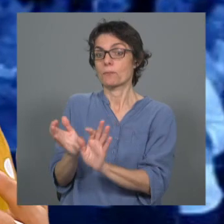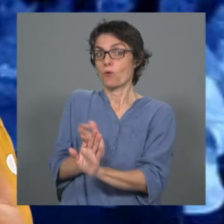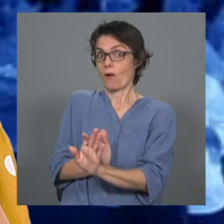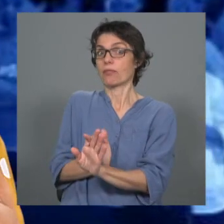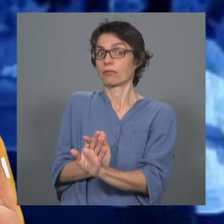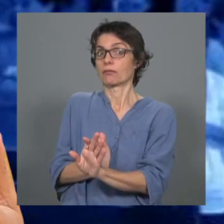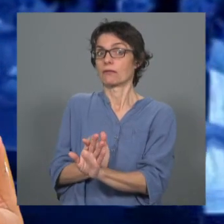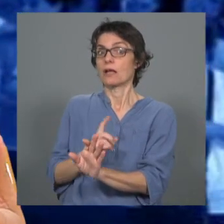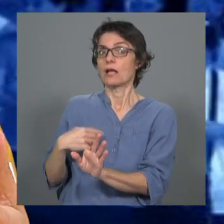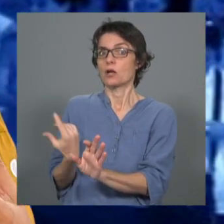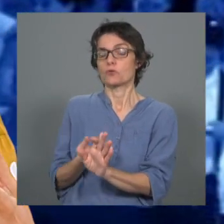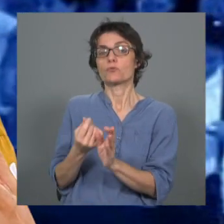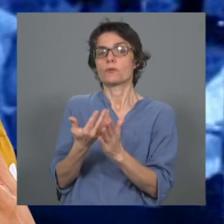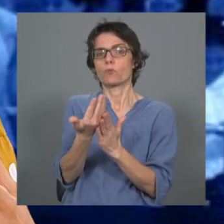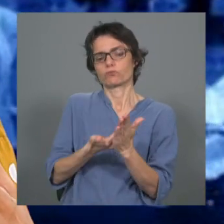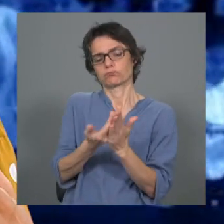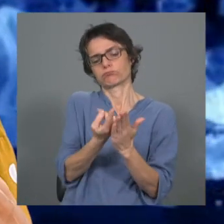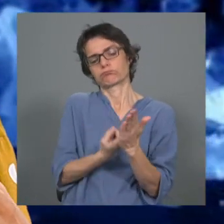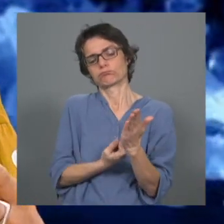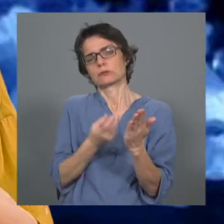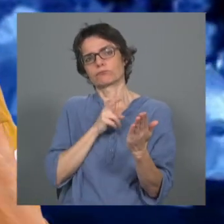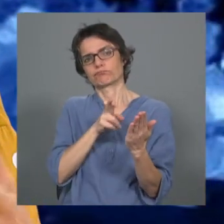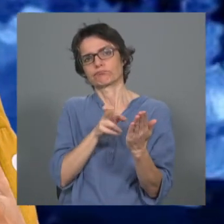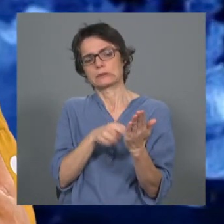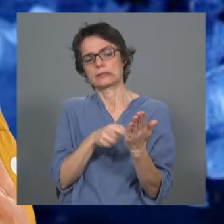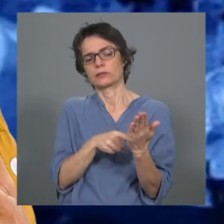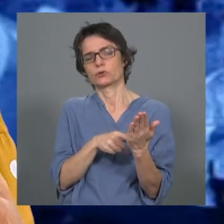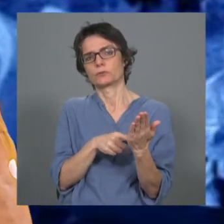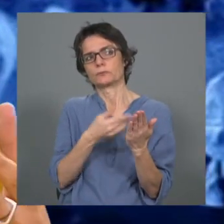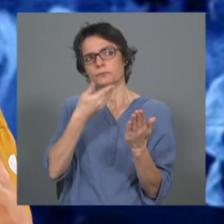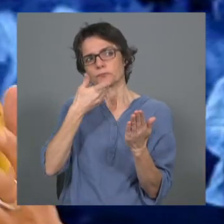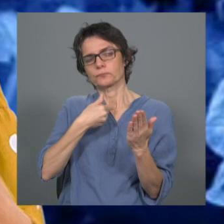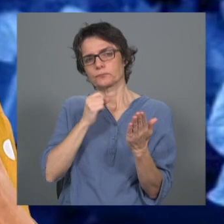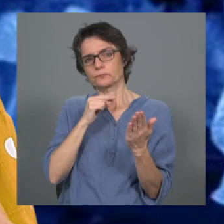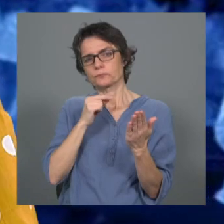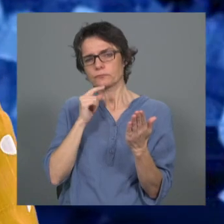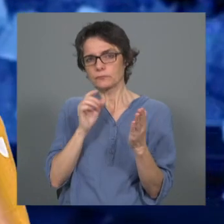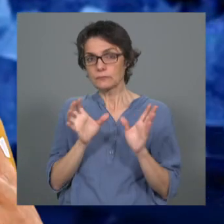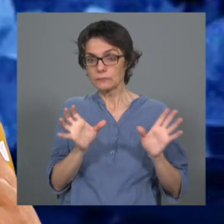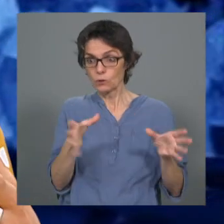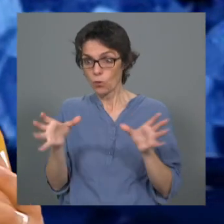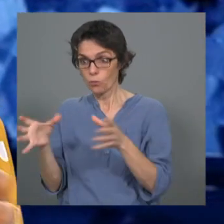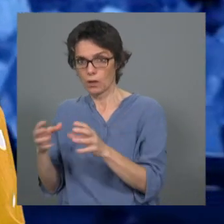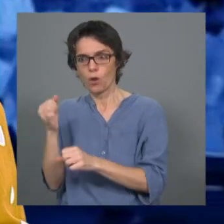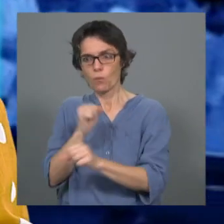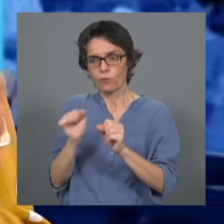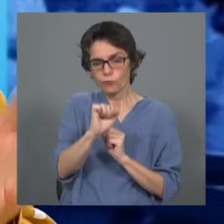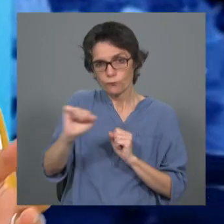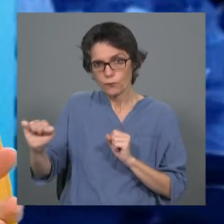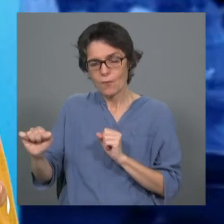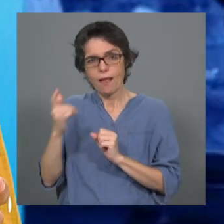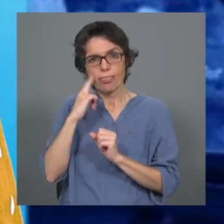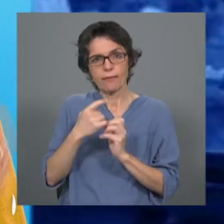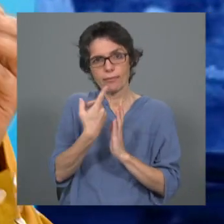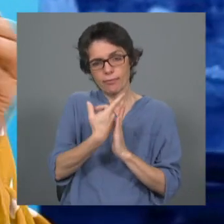e éramos convidados a responder, acabou por desinstalar as próprias comunidades paroquiais e movimentos para tentarem fazer uma